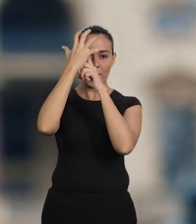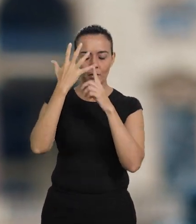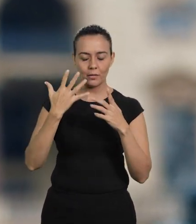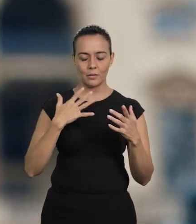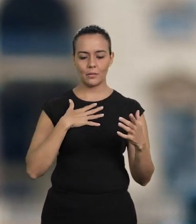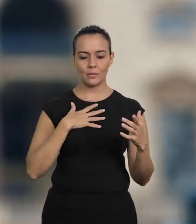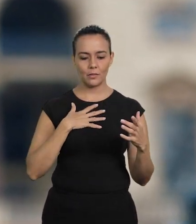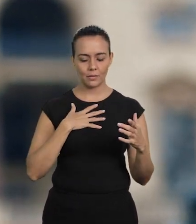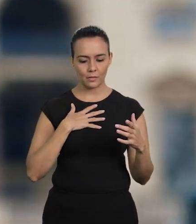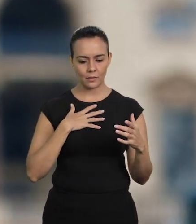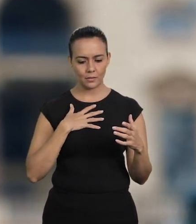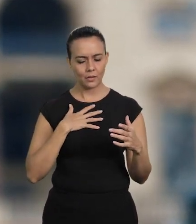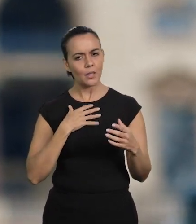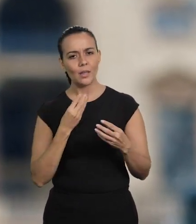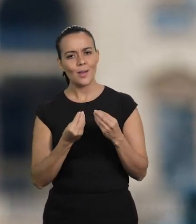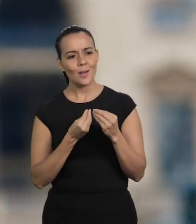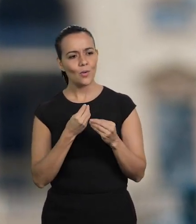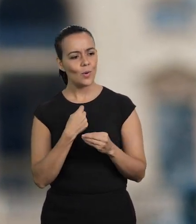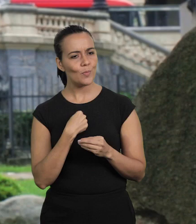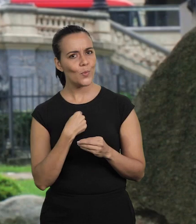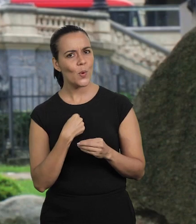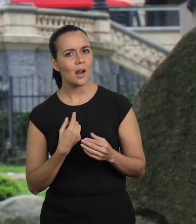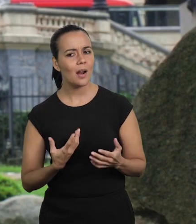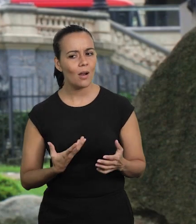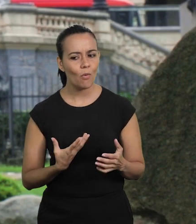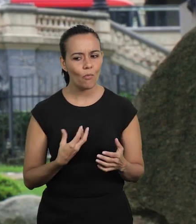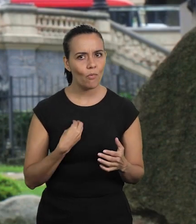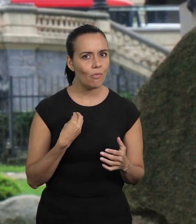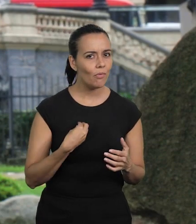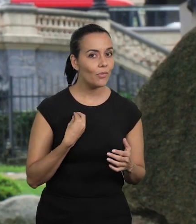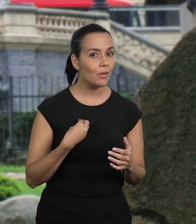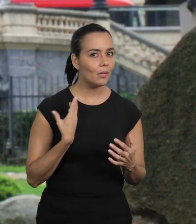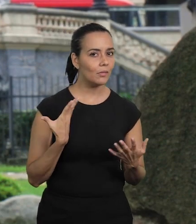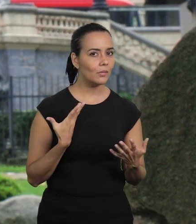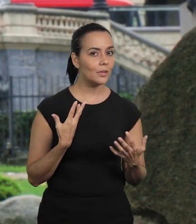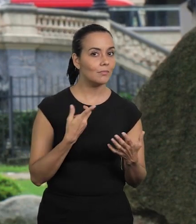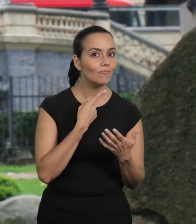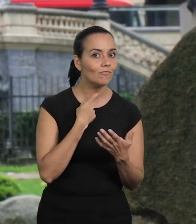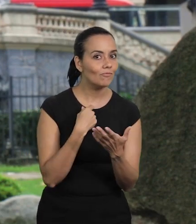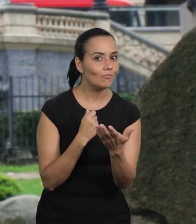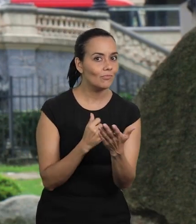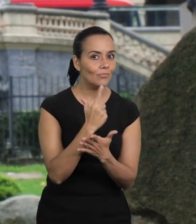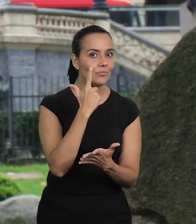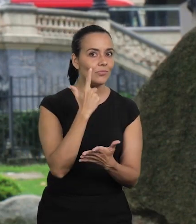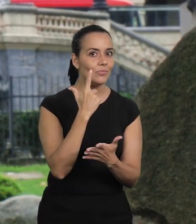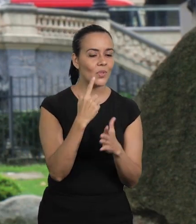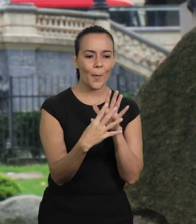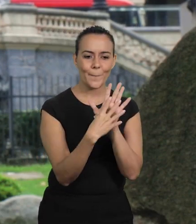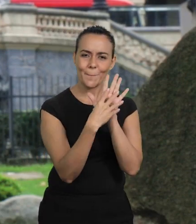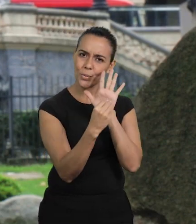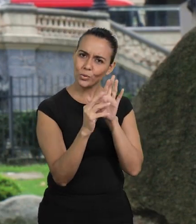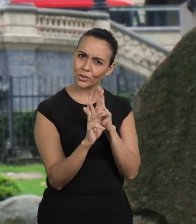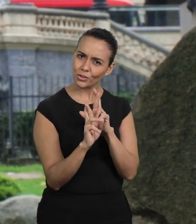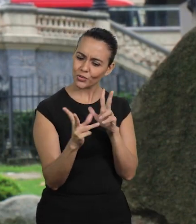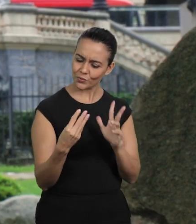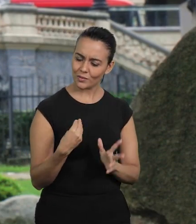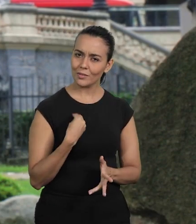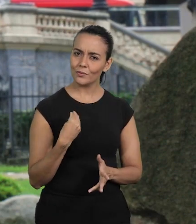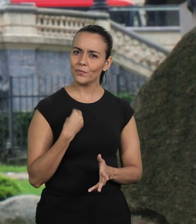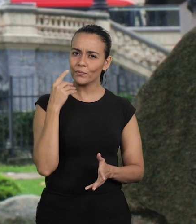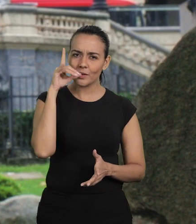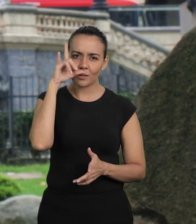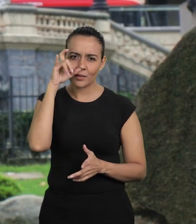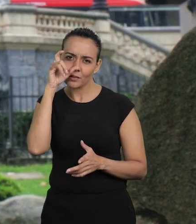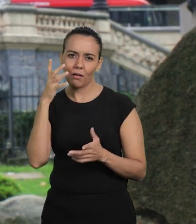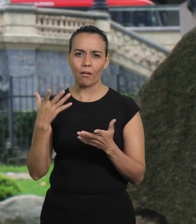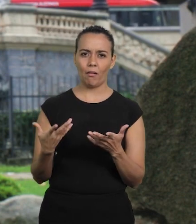modelos que a gente estava falando. São modelos muito pesados, muito difíceis, muito específicos às vezes, e que você tenta